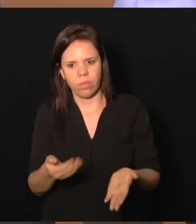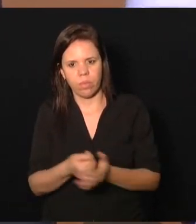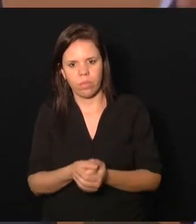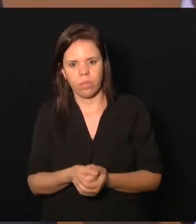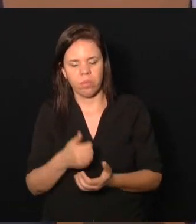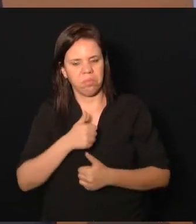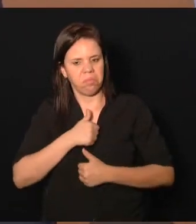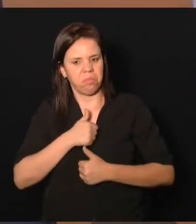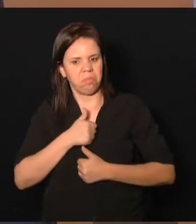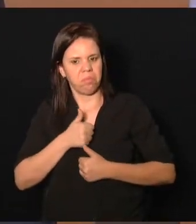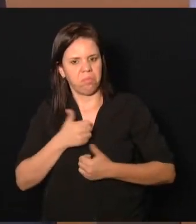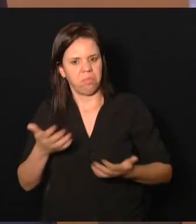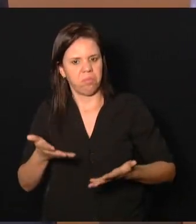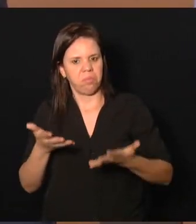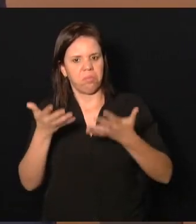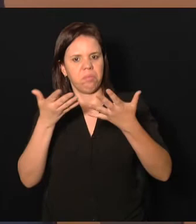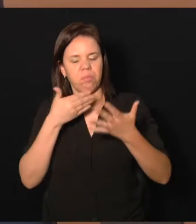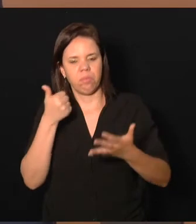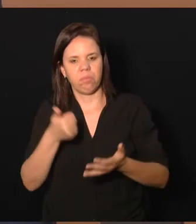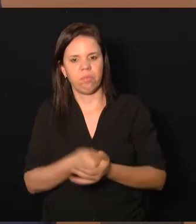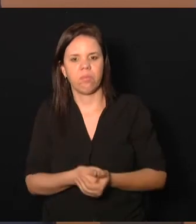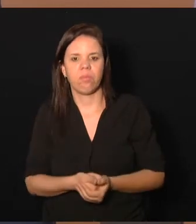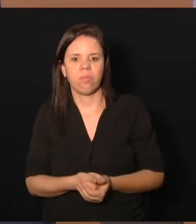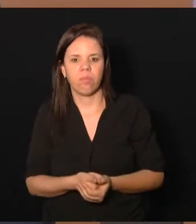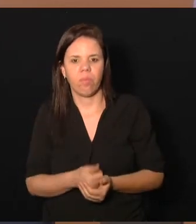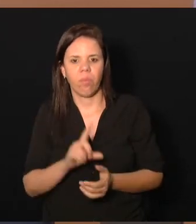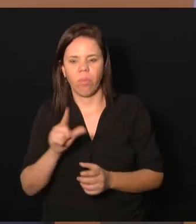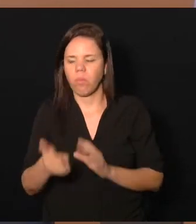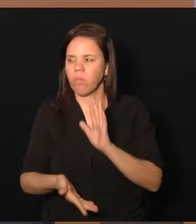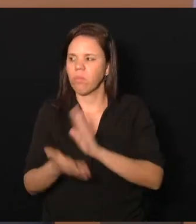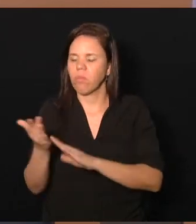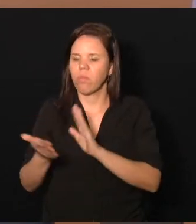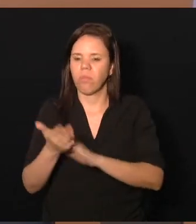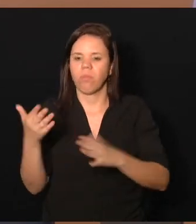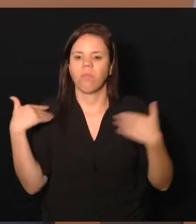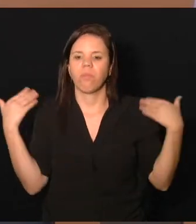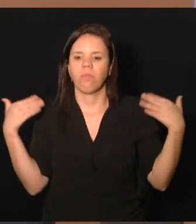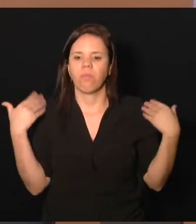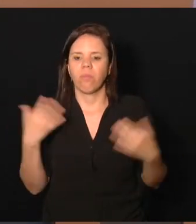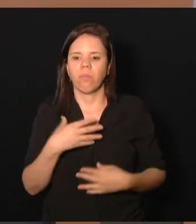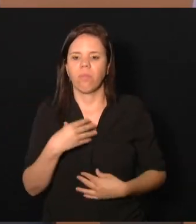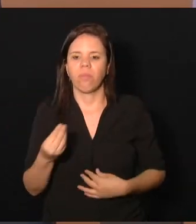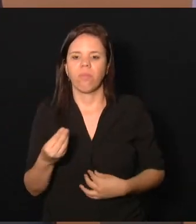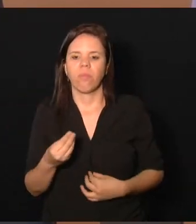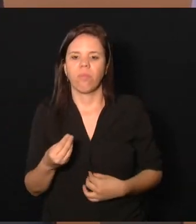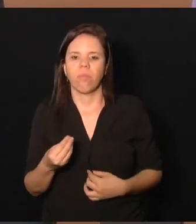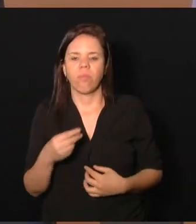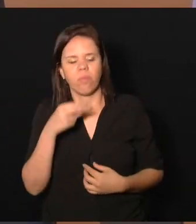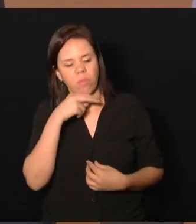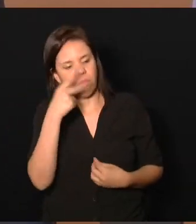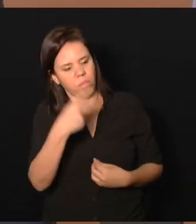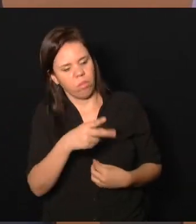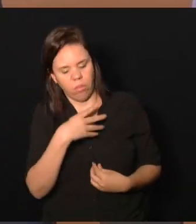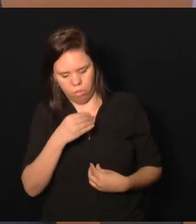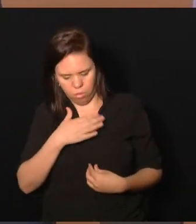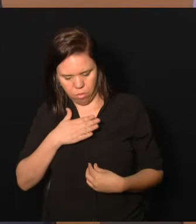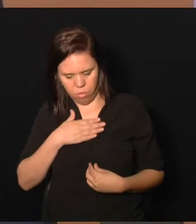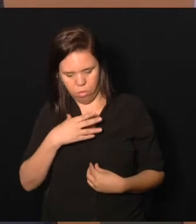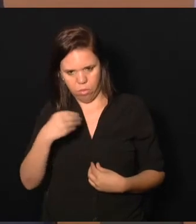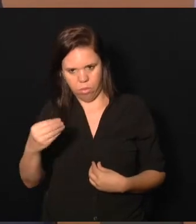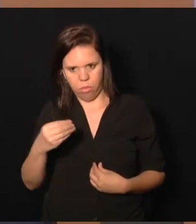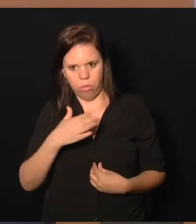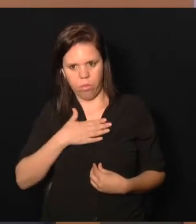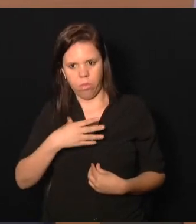minha autoestima elevou. E eu saio com meu filho, e é seu neto, é meu filho. É